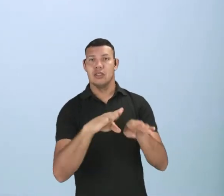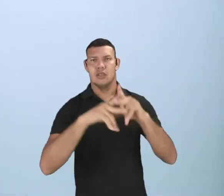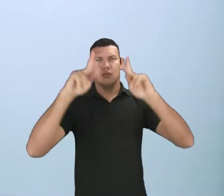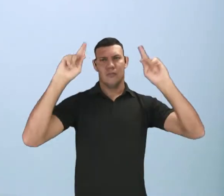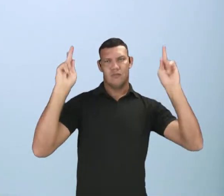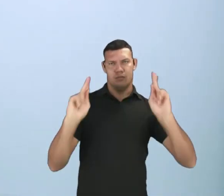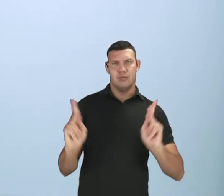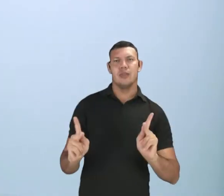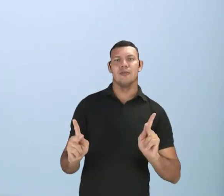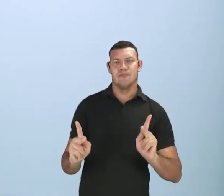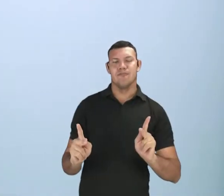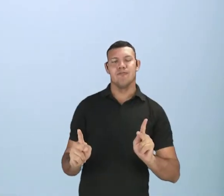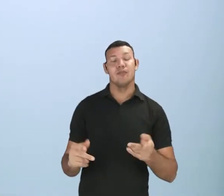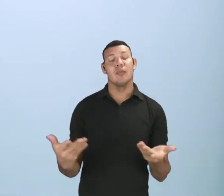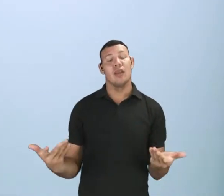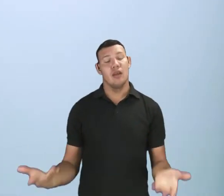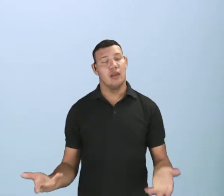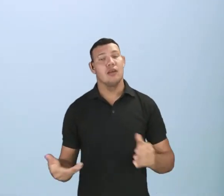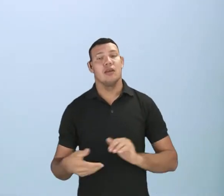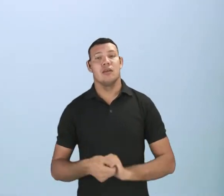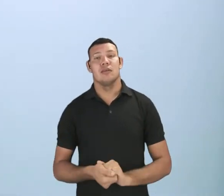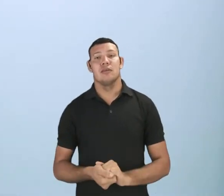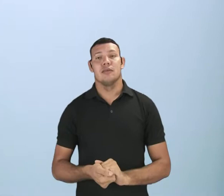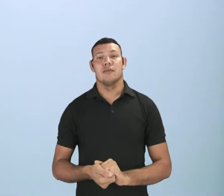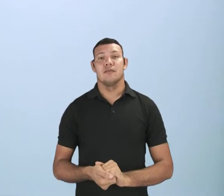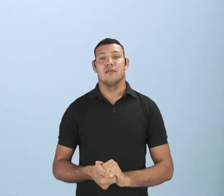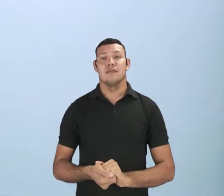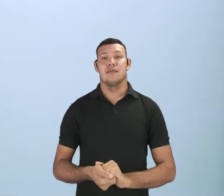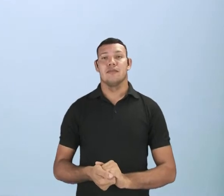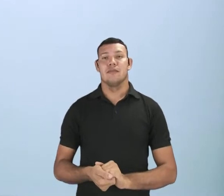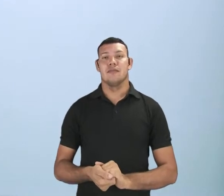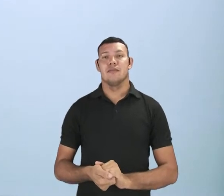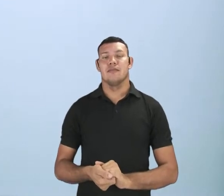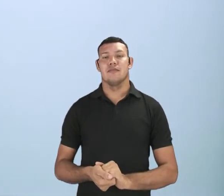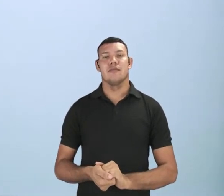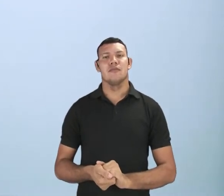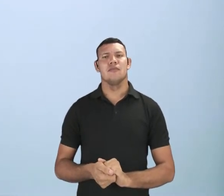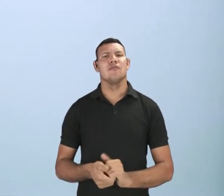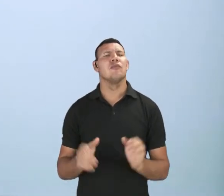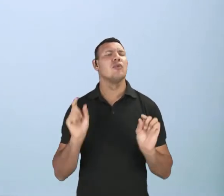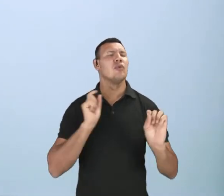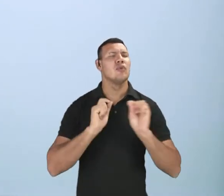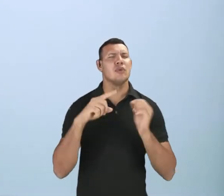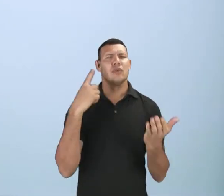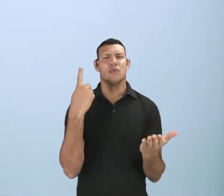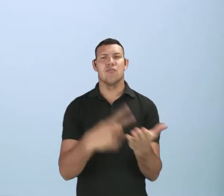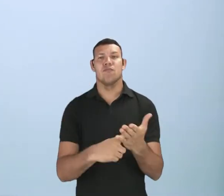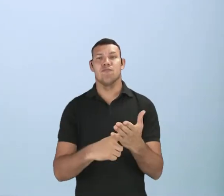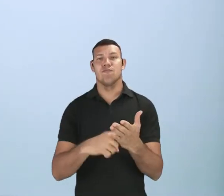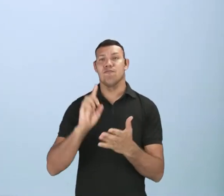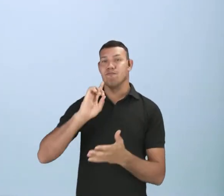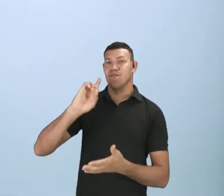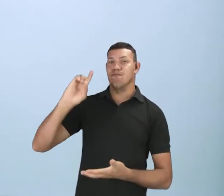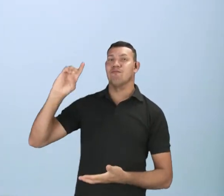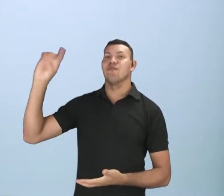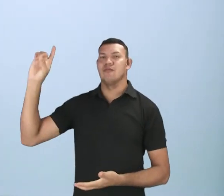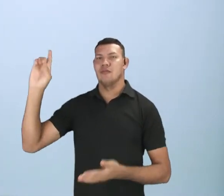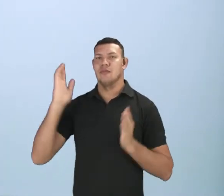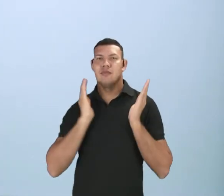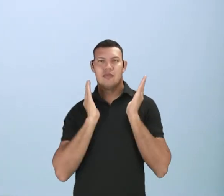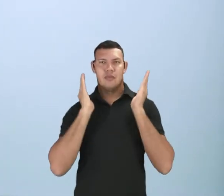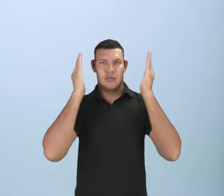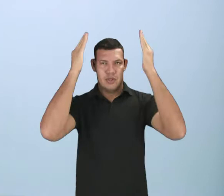tanto que vai ser instituída, né? Vai ser instituída a trégua de Deus. O que era a trégua de Deus? Quando o Papa,